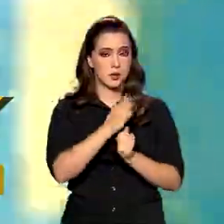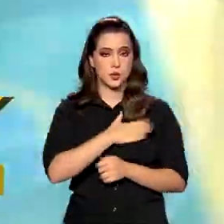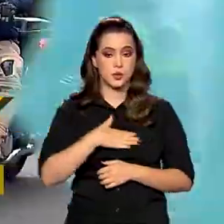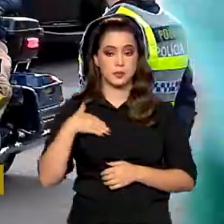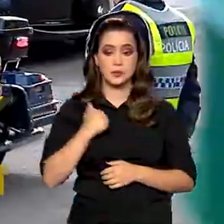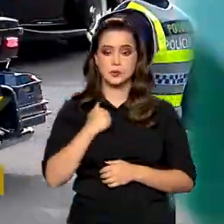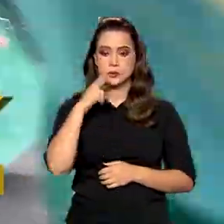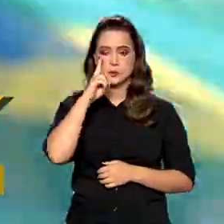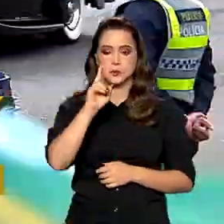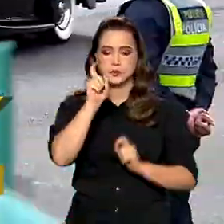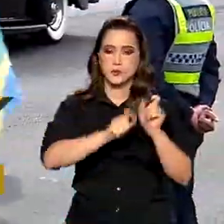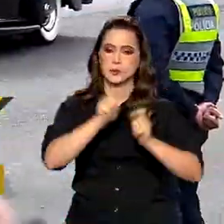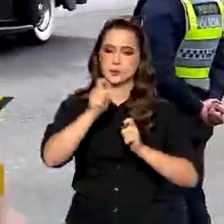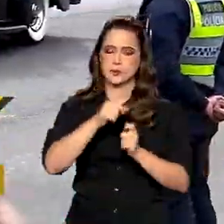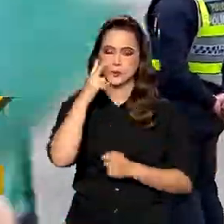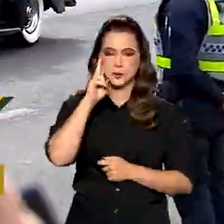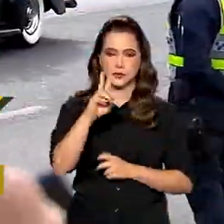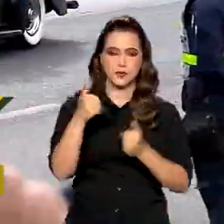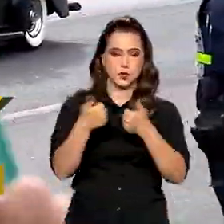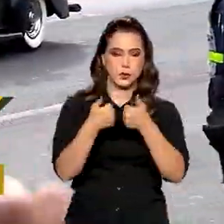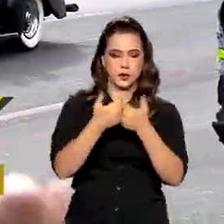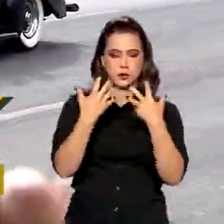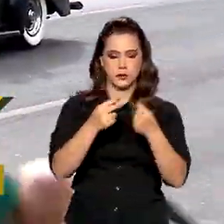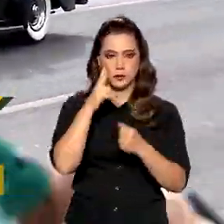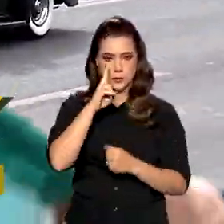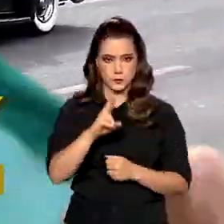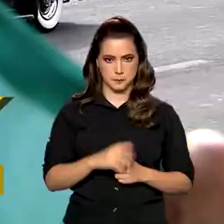desfile. Vamos ver um pouquinho.